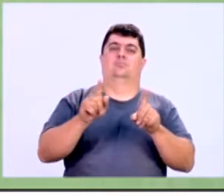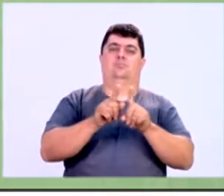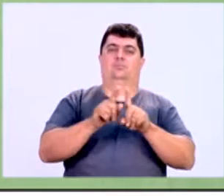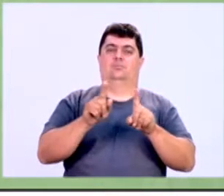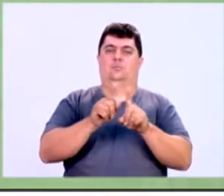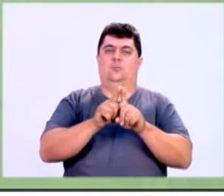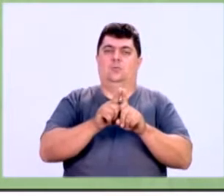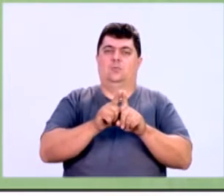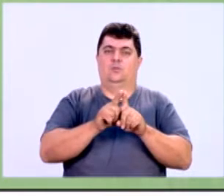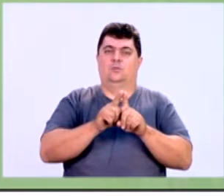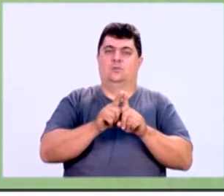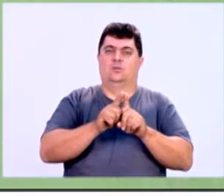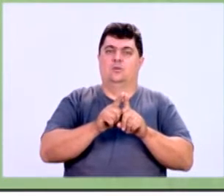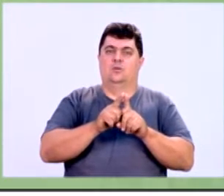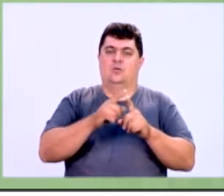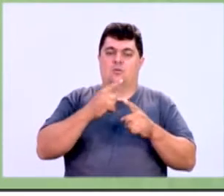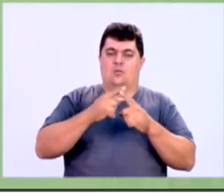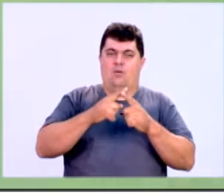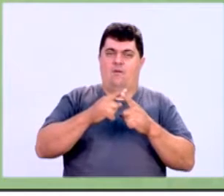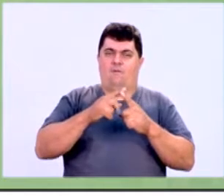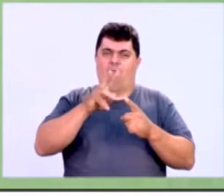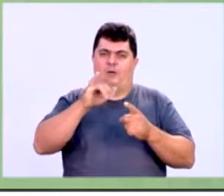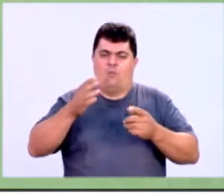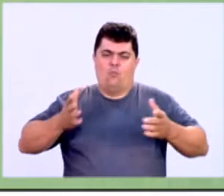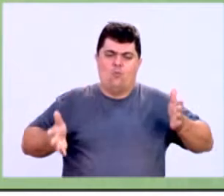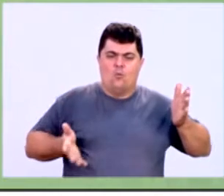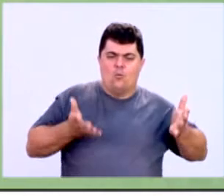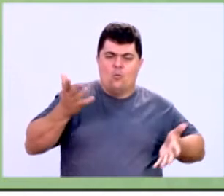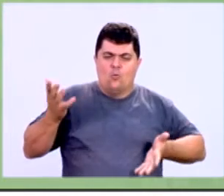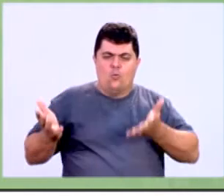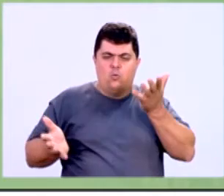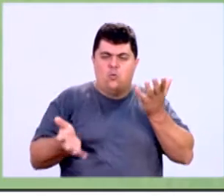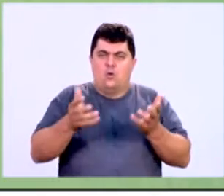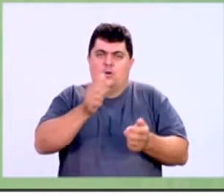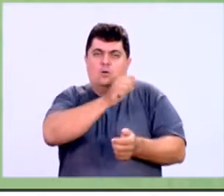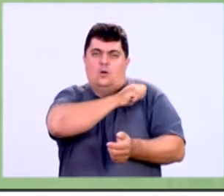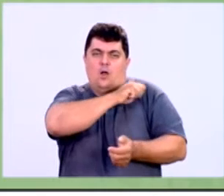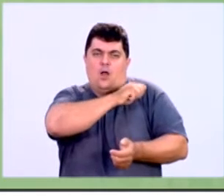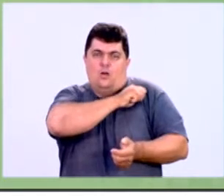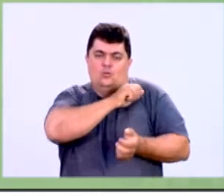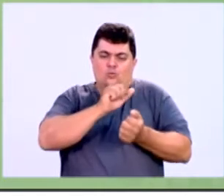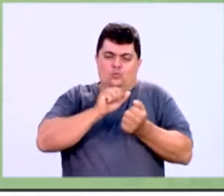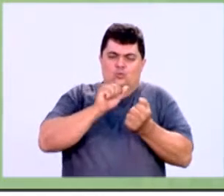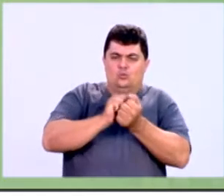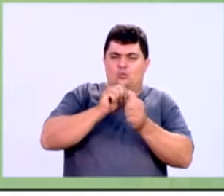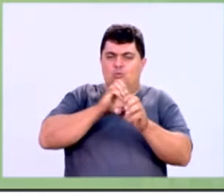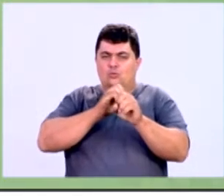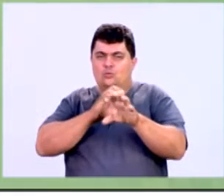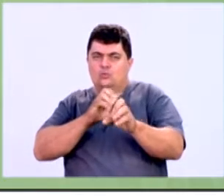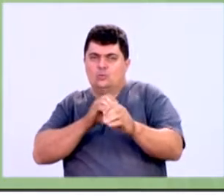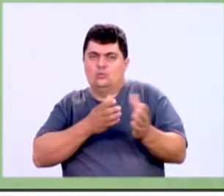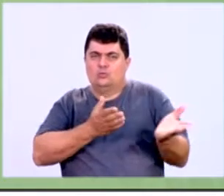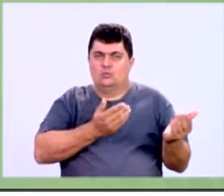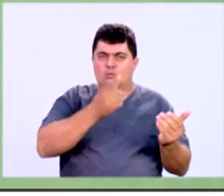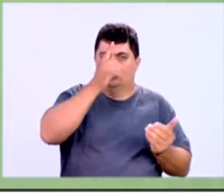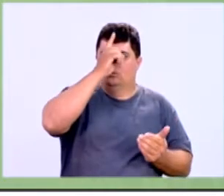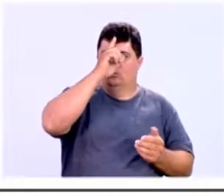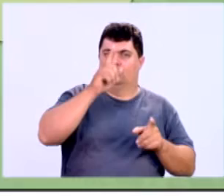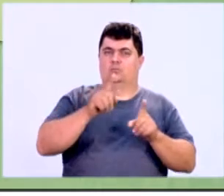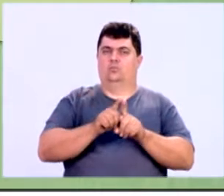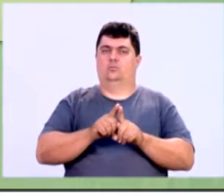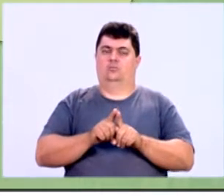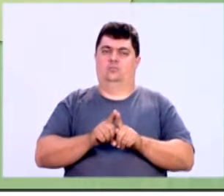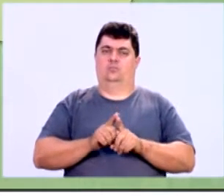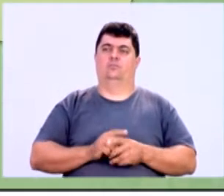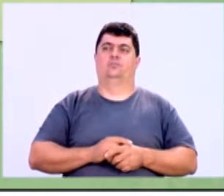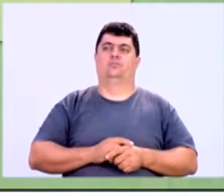o princípio da motivação, do envolvimento do aluno na educação de jovens e adultos.